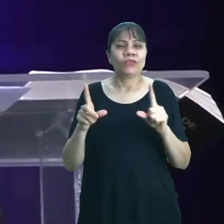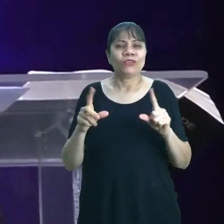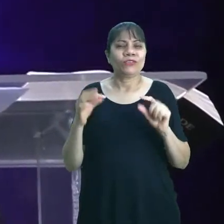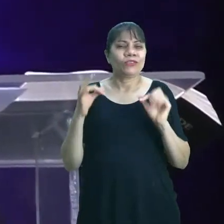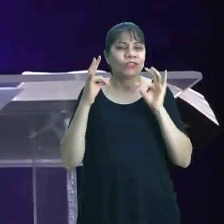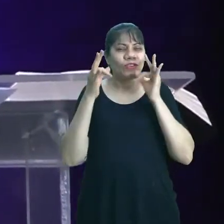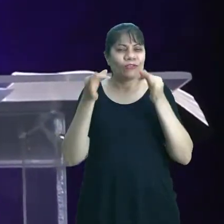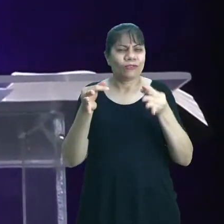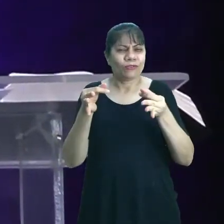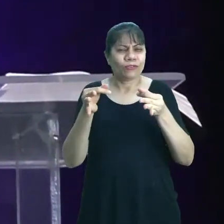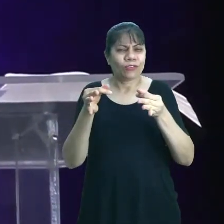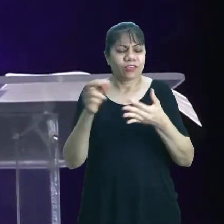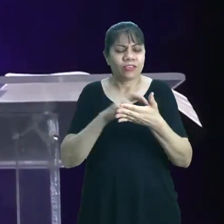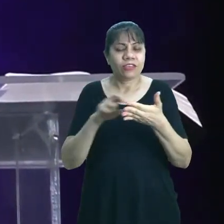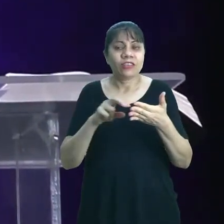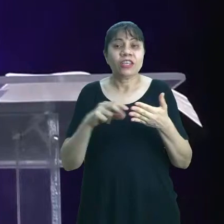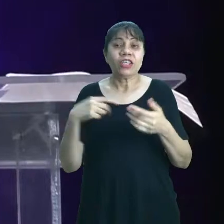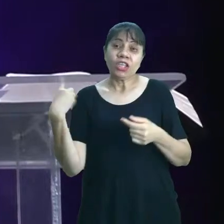estamos caminhando para ela.